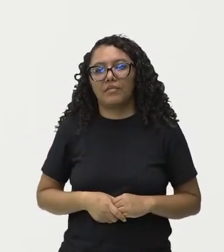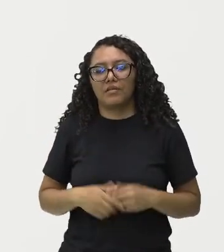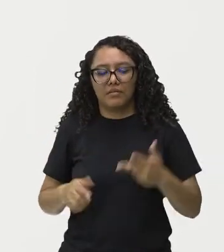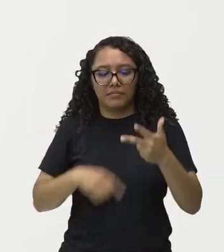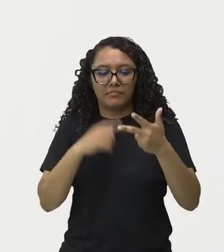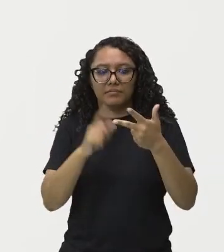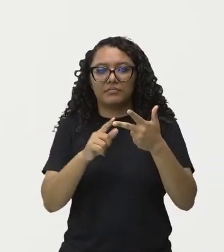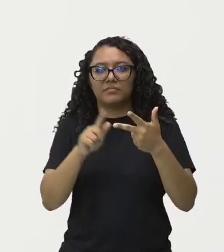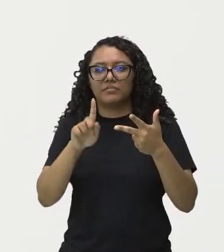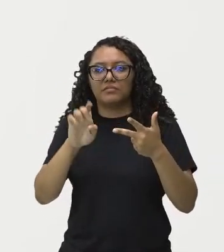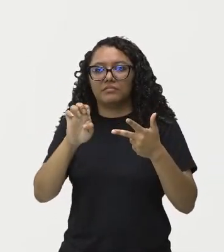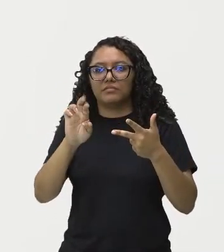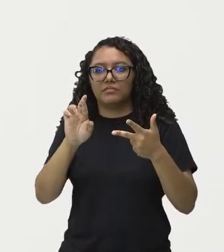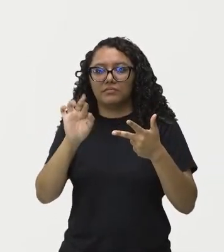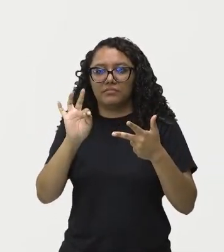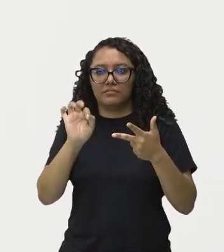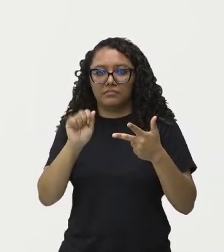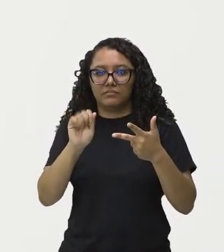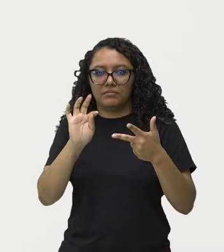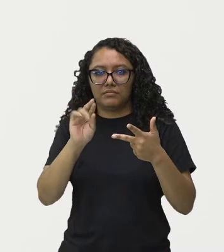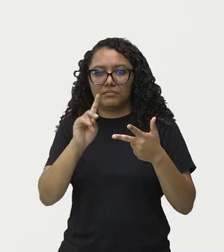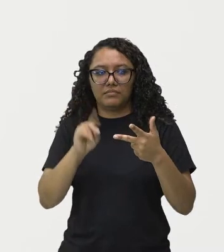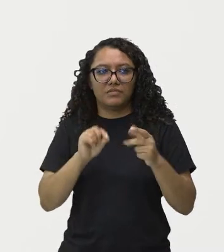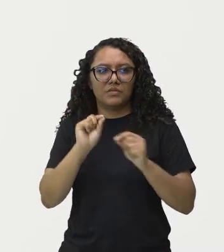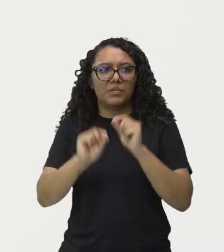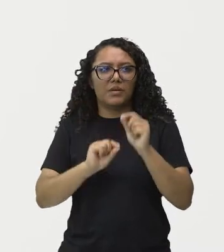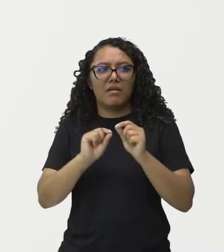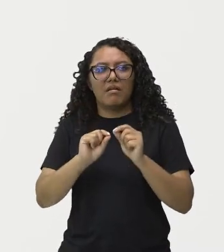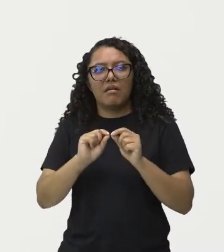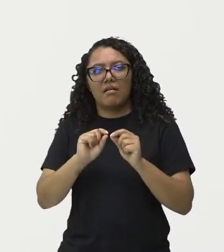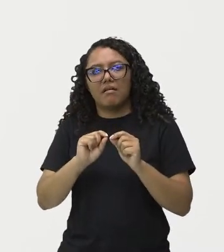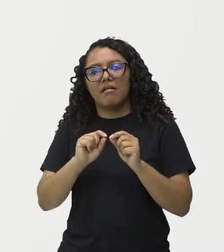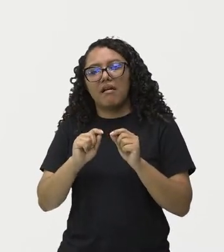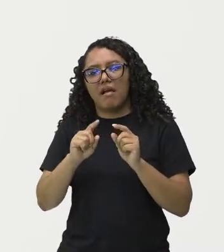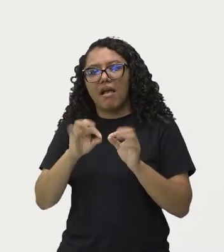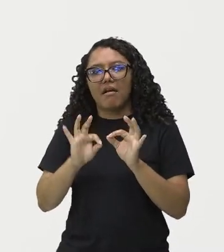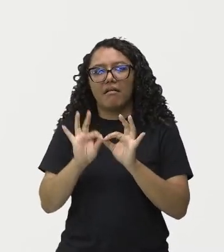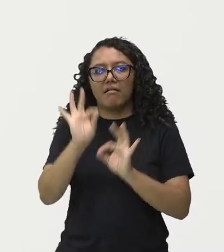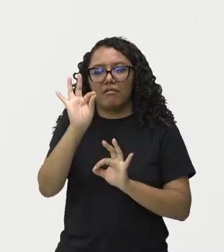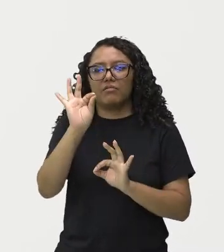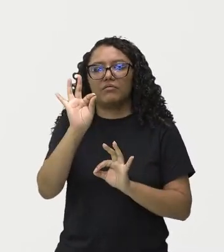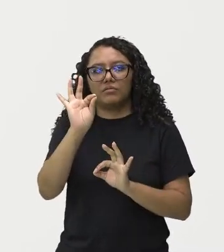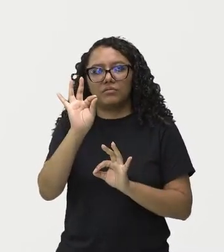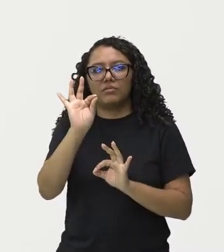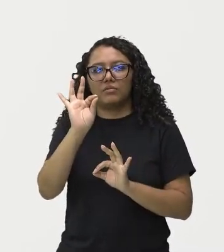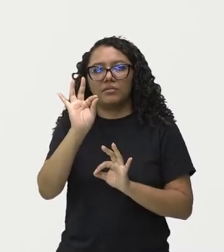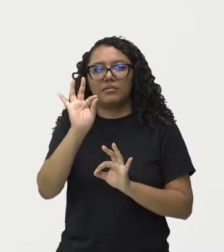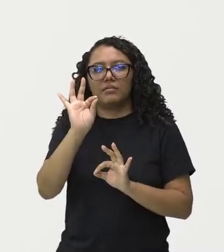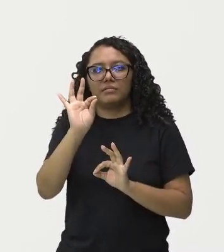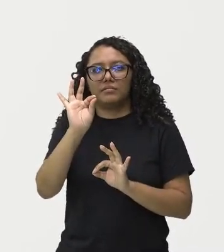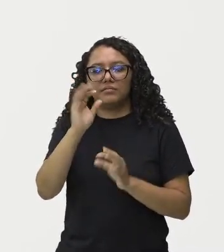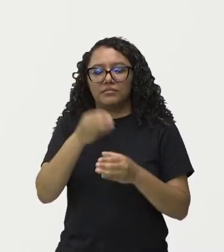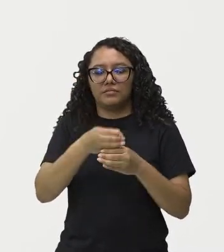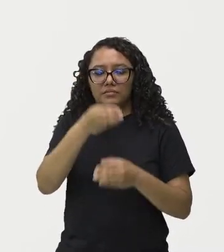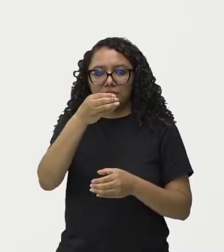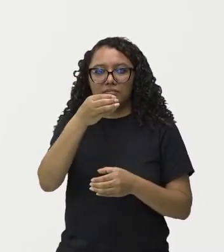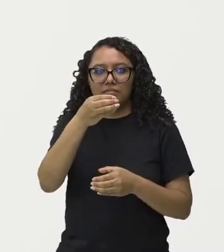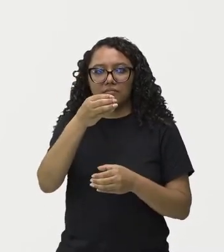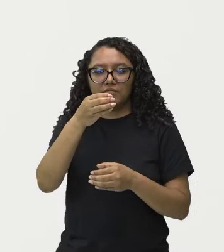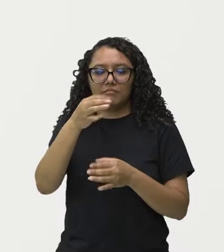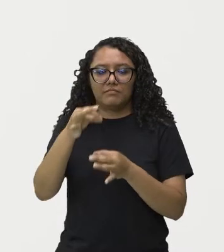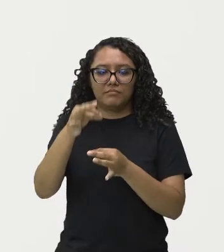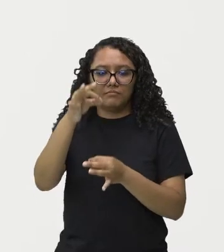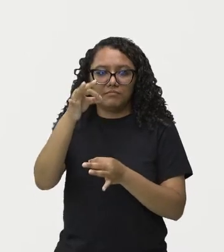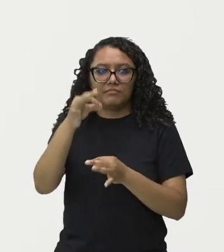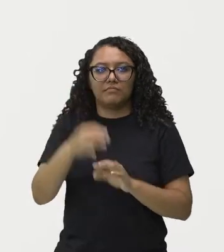Geratriz corresponde à altura do cilindro. Olha só, a altura do cilindro,